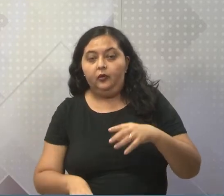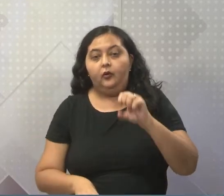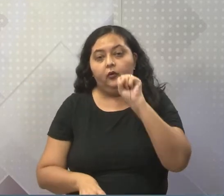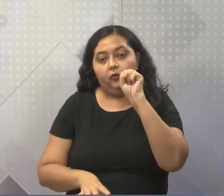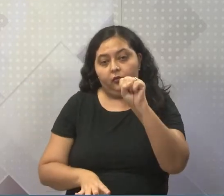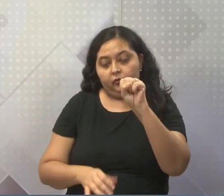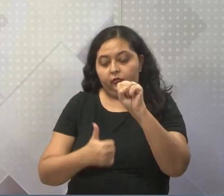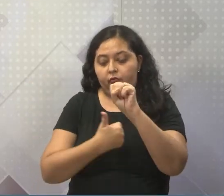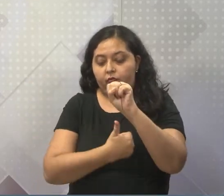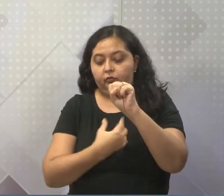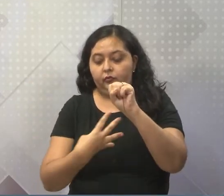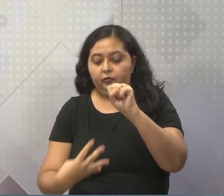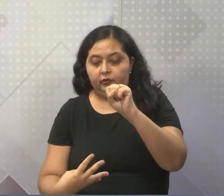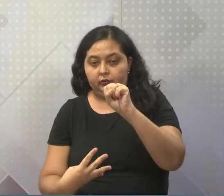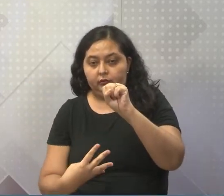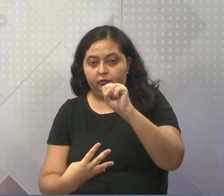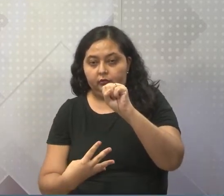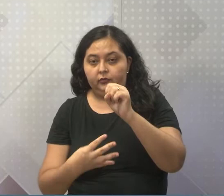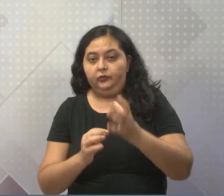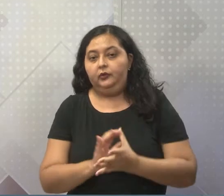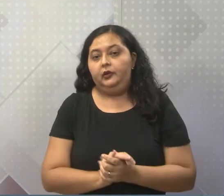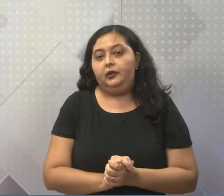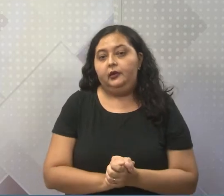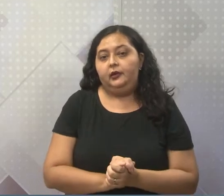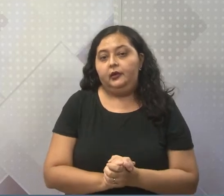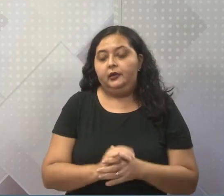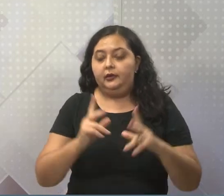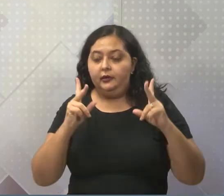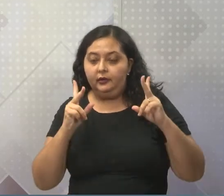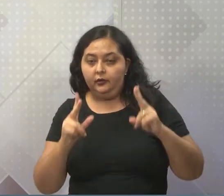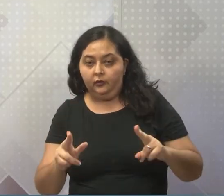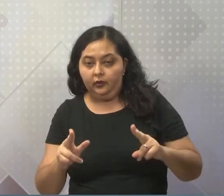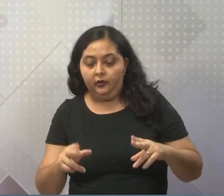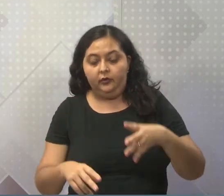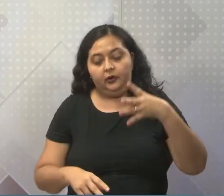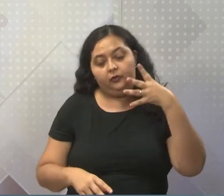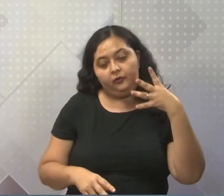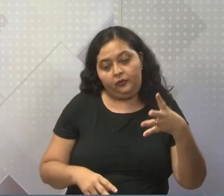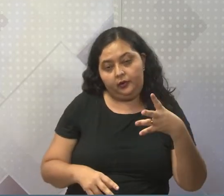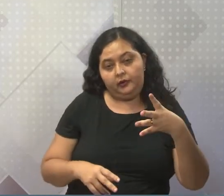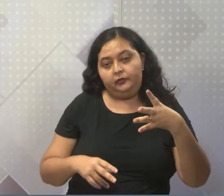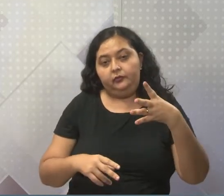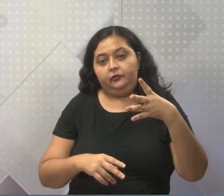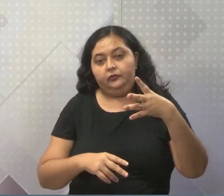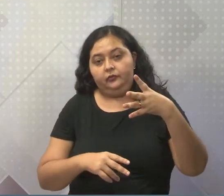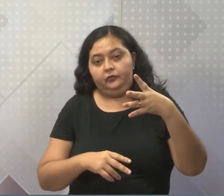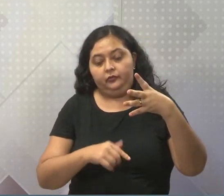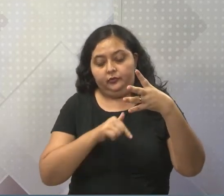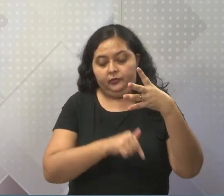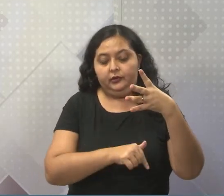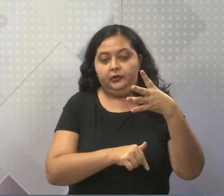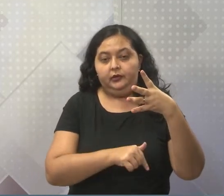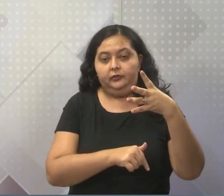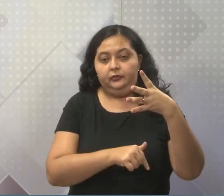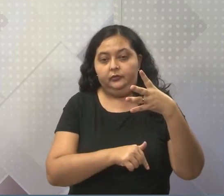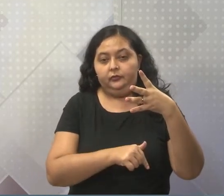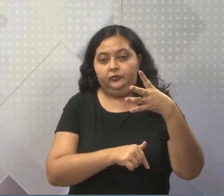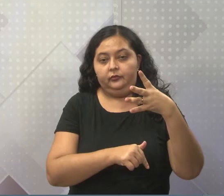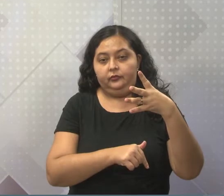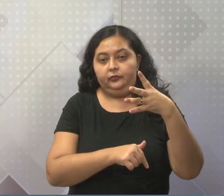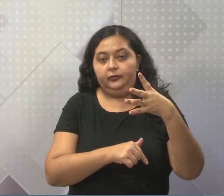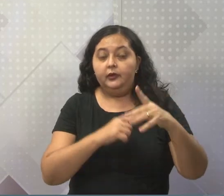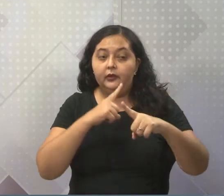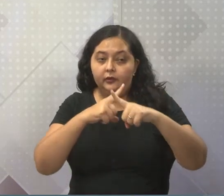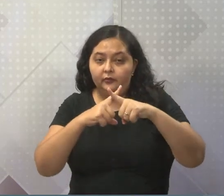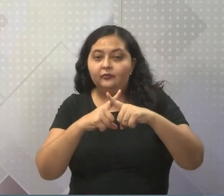catorzeavos, que é equivalente à fração 4 sétimos. E eu consegui através da